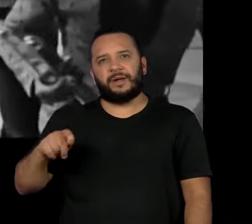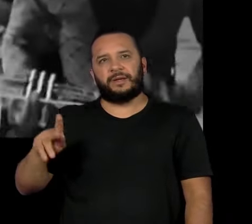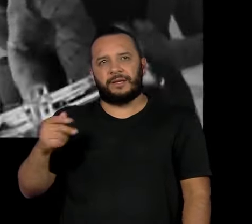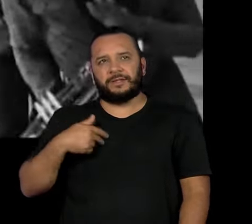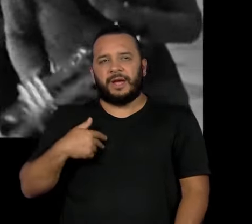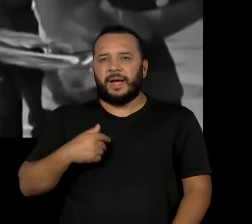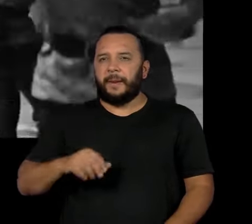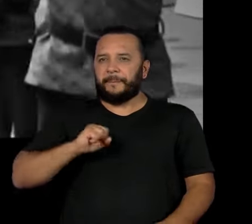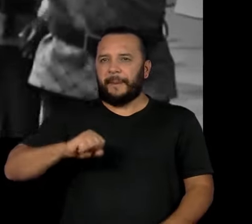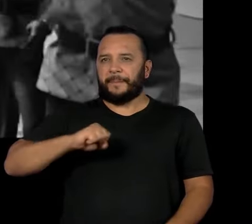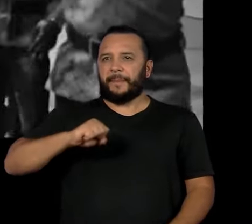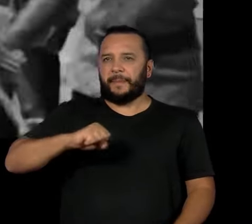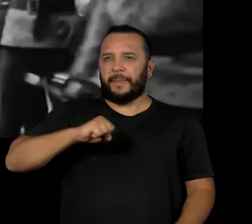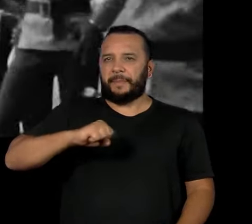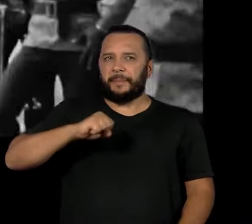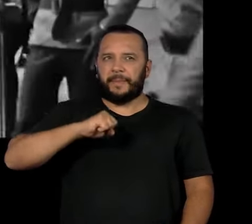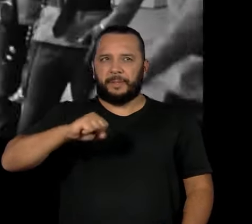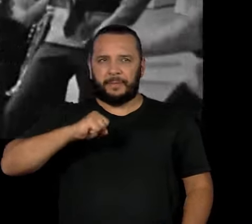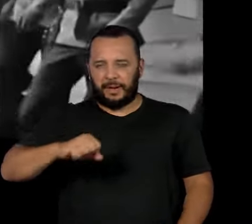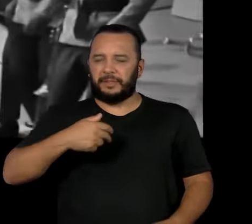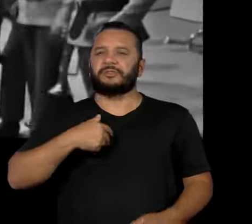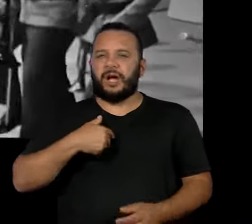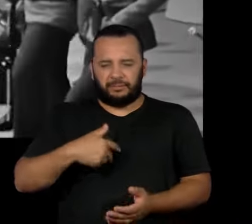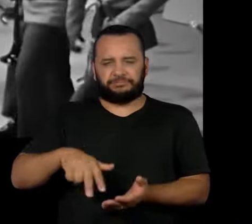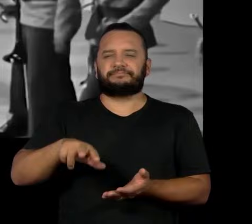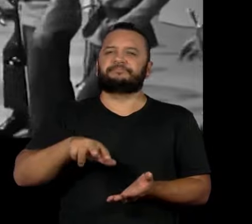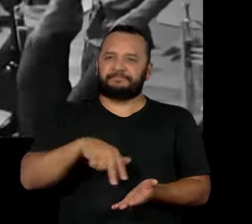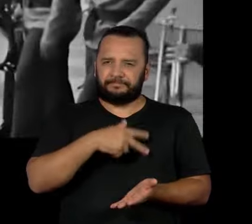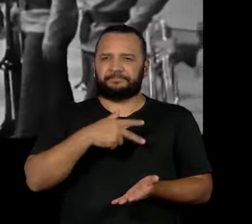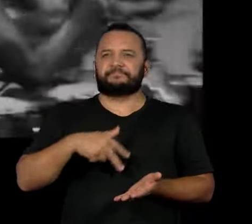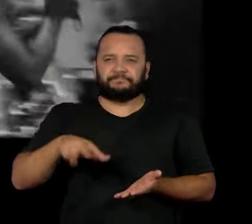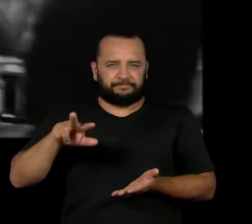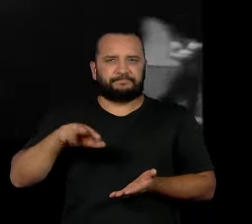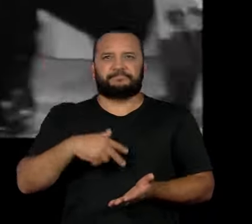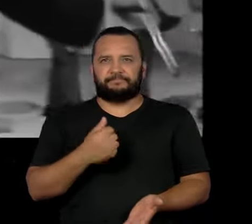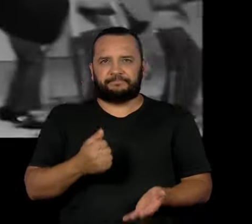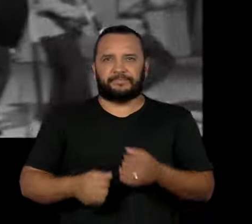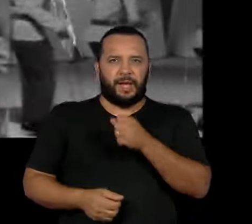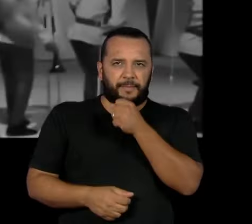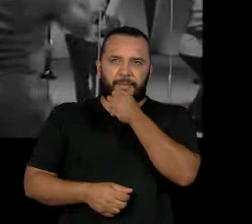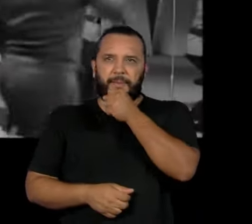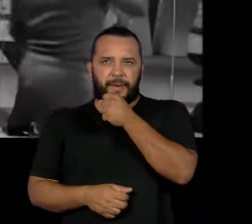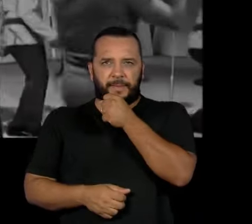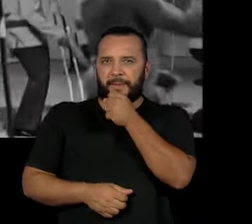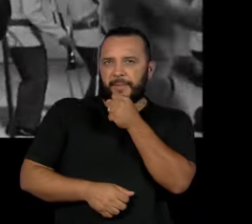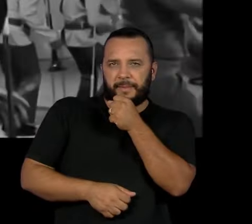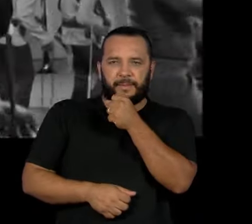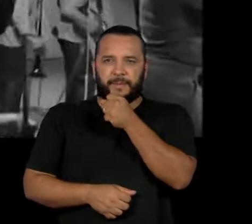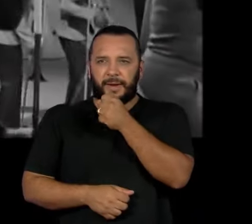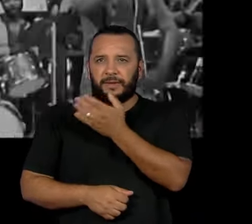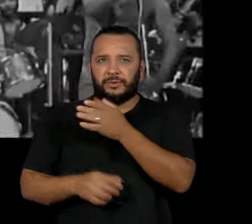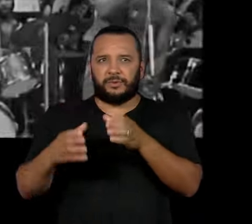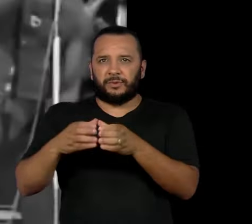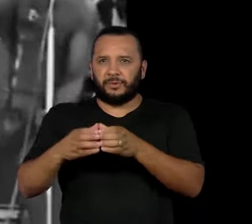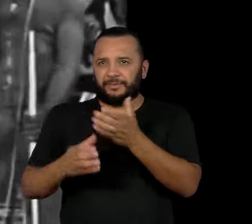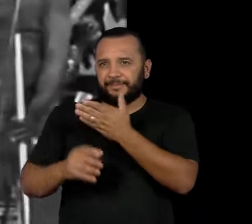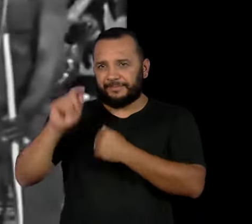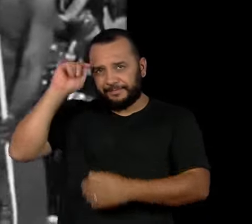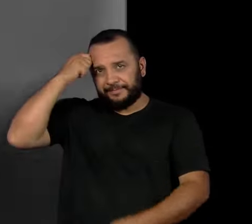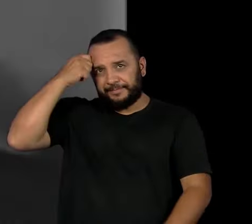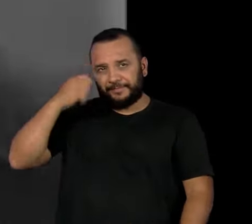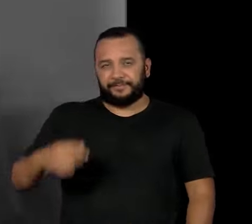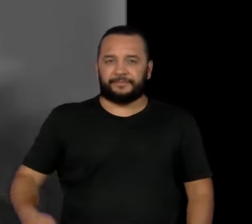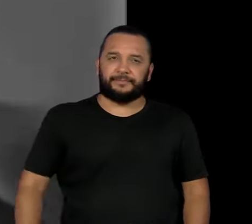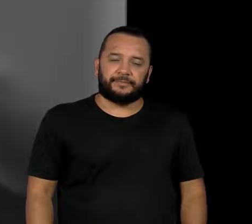pam, pam, pam, pam, pam, tiro, pá, tiro, pá, tiro, pá, tiro, pá, tiro, pá, tiro,